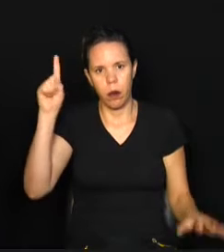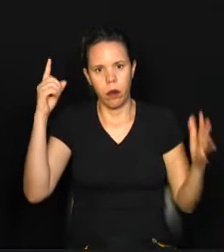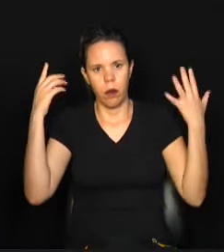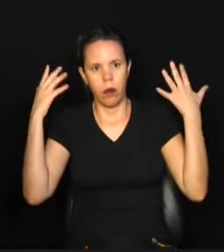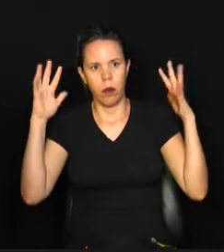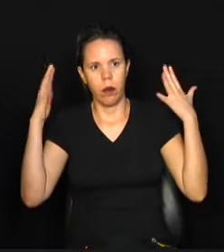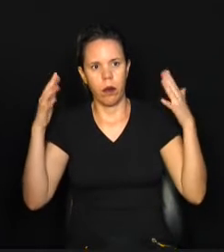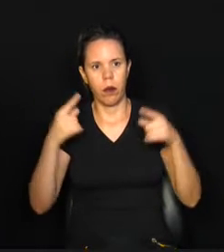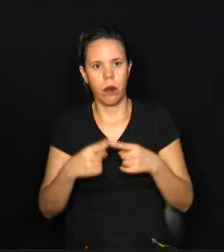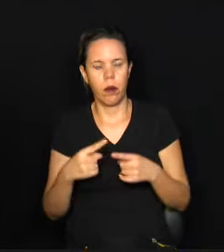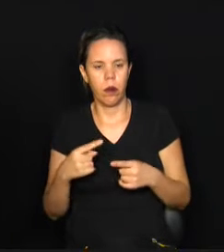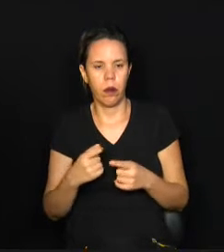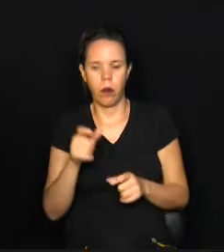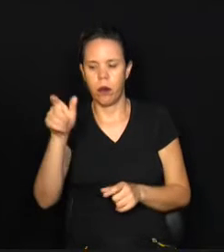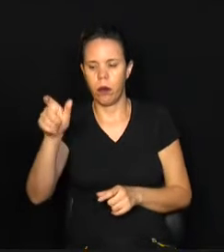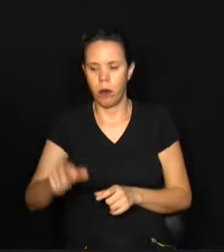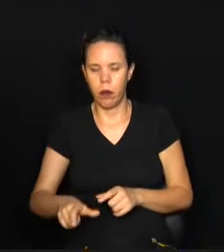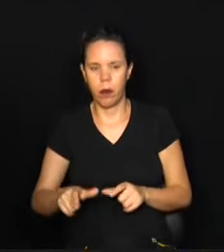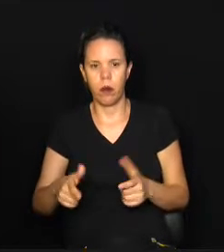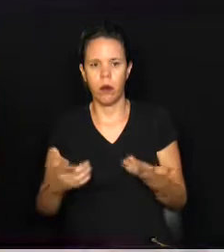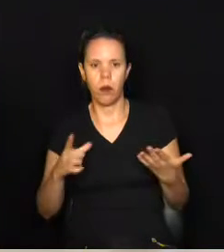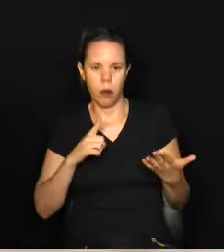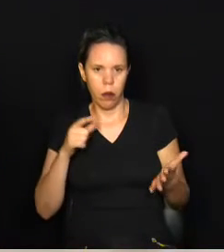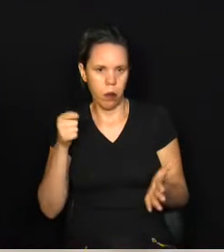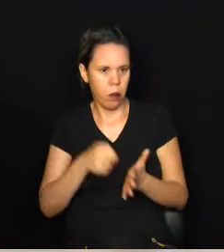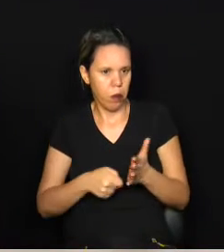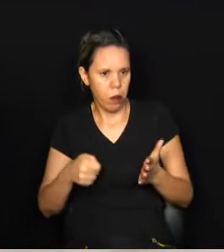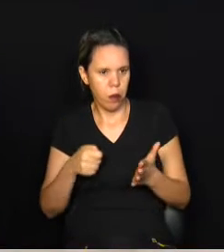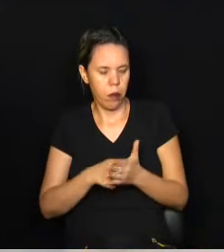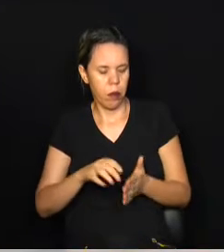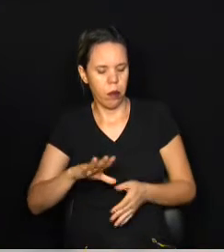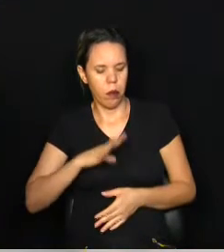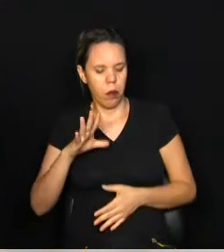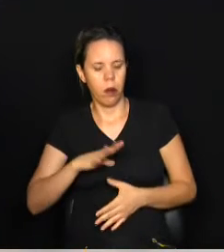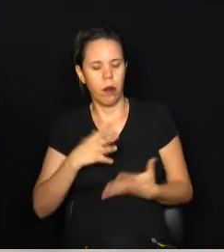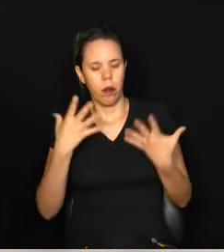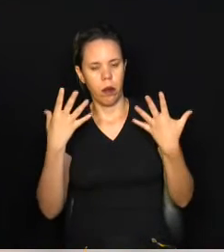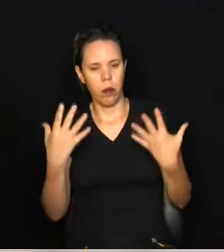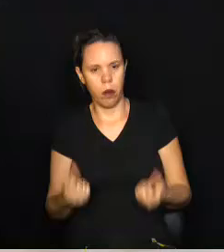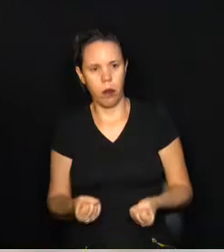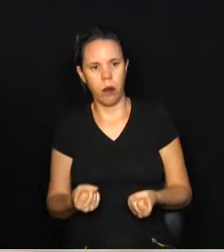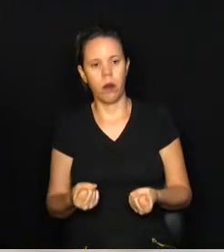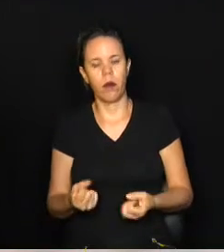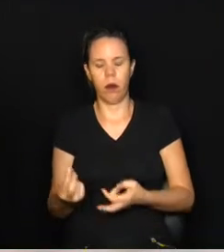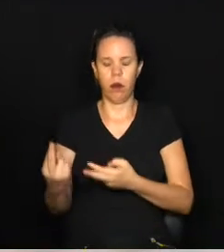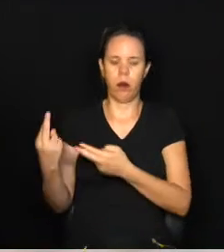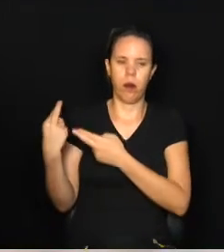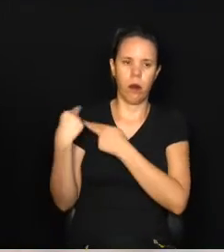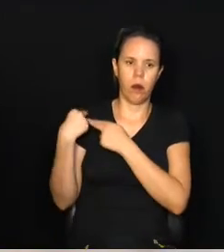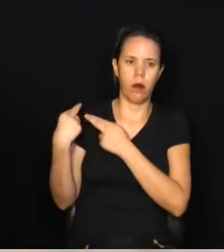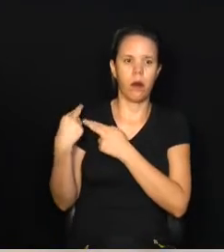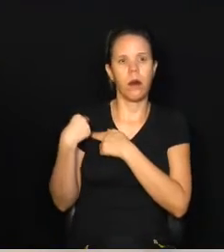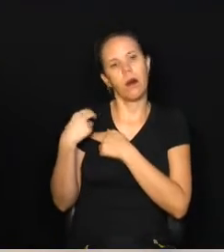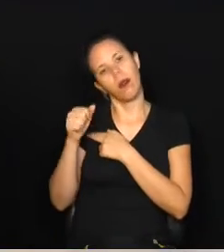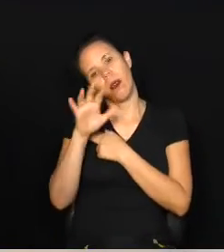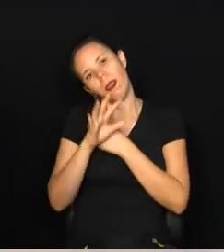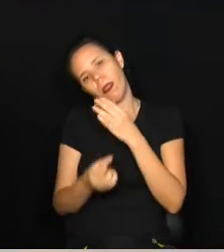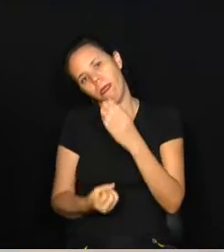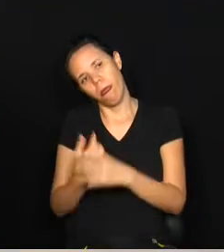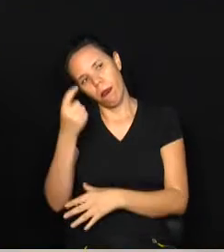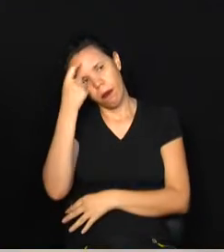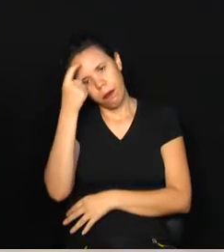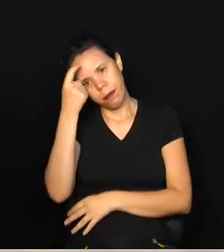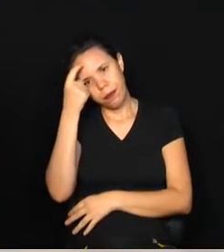é porque alguém se expôs e alguém assumiu uma certa responsabilidade de gerar